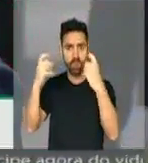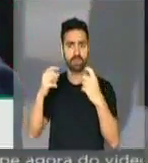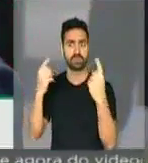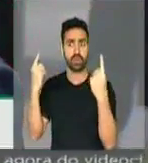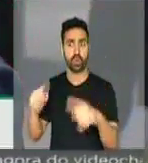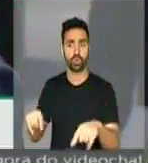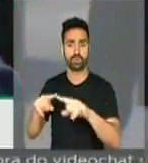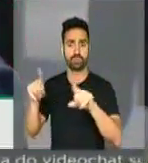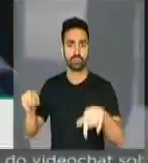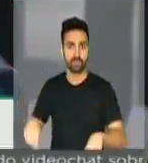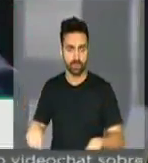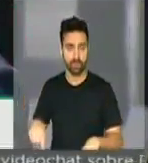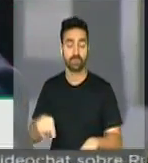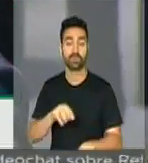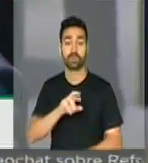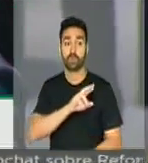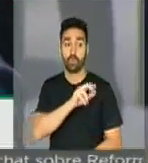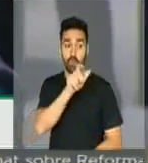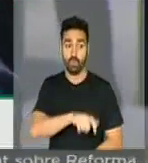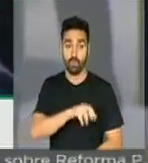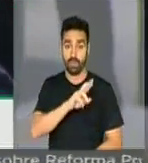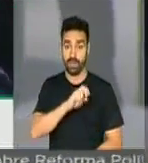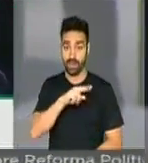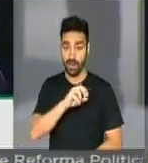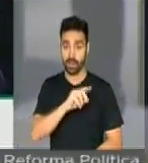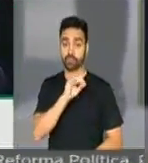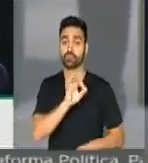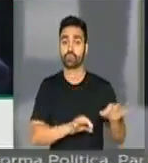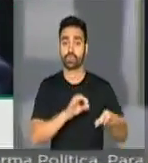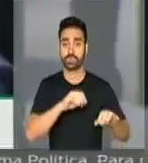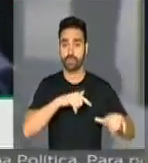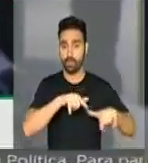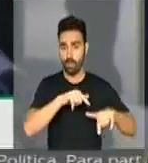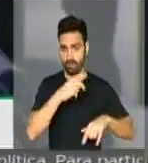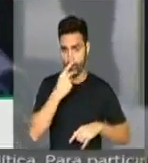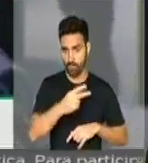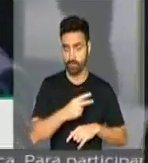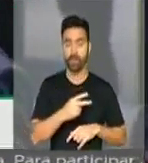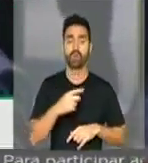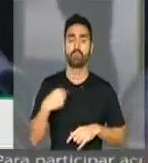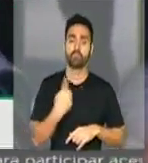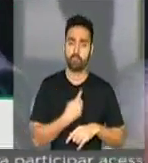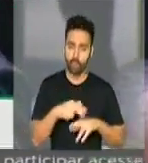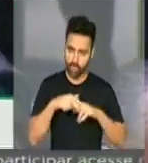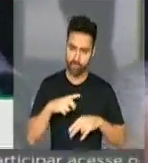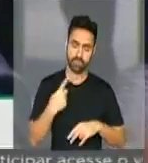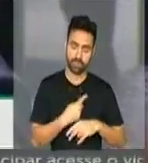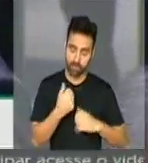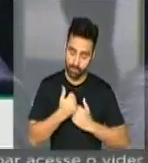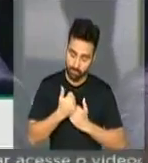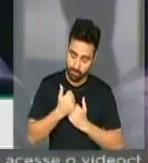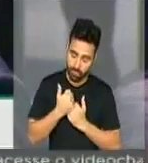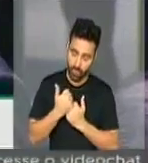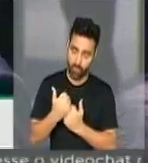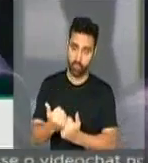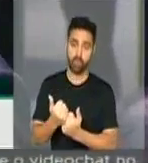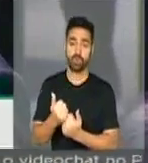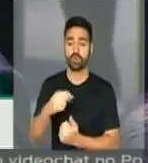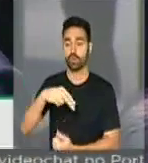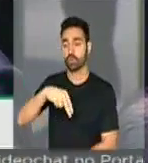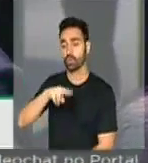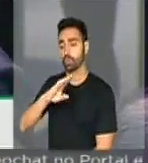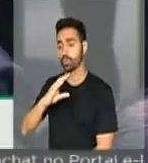afirmou Renato Silva, que é procurador do trabalho. Então, aqui a nossa solidariedade aos trabalhadores da